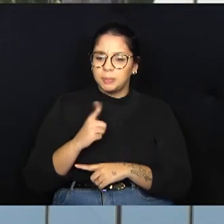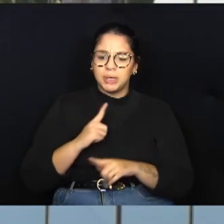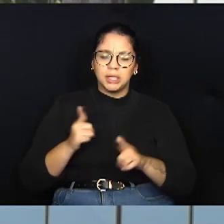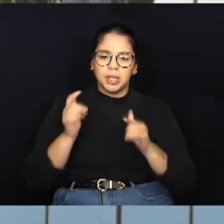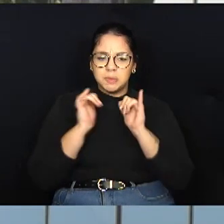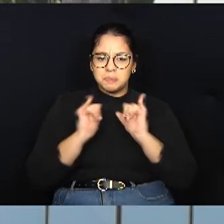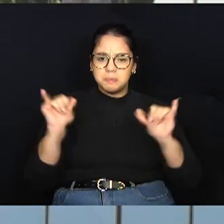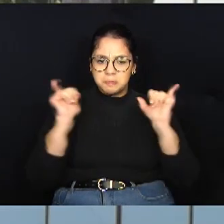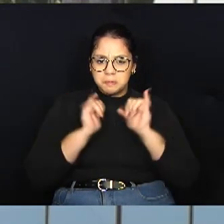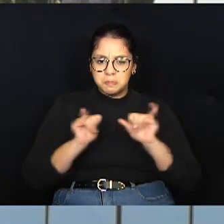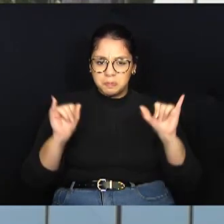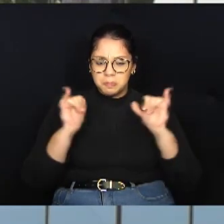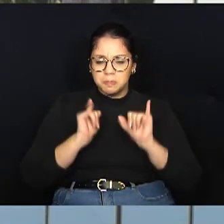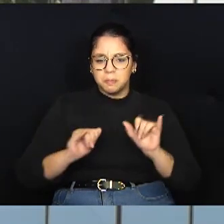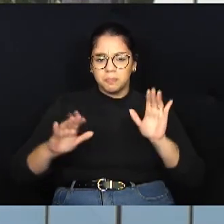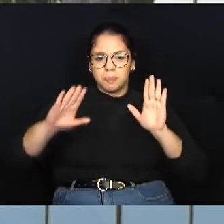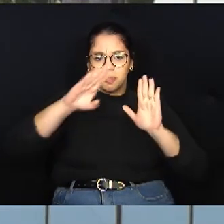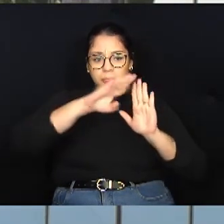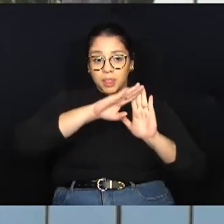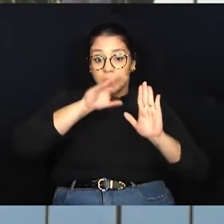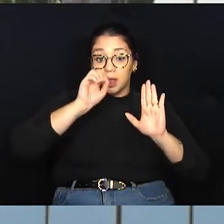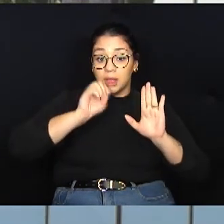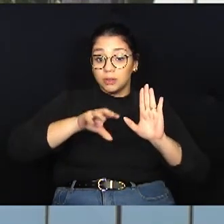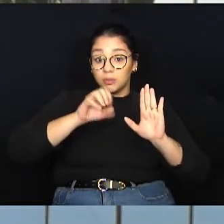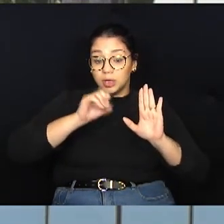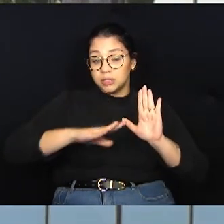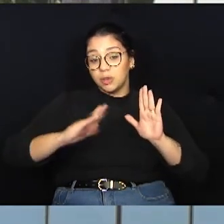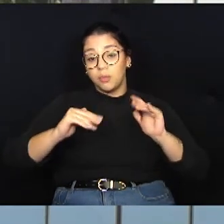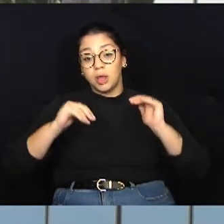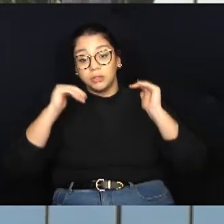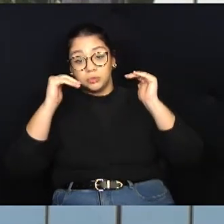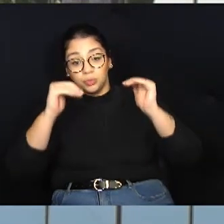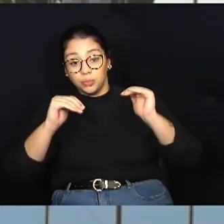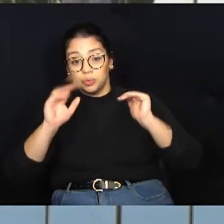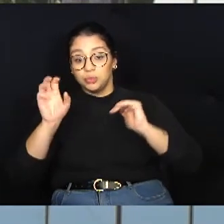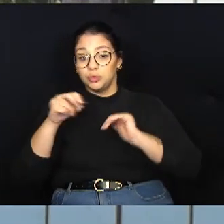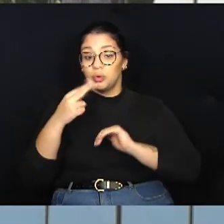FUMEC colocava como educação para adultos ou para